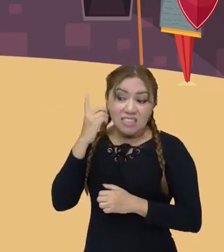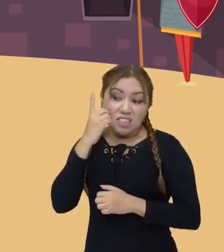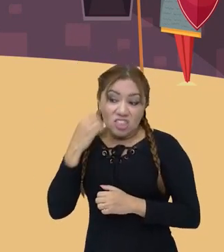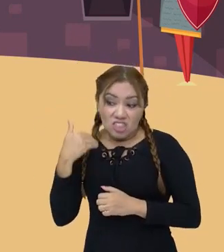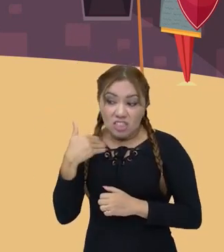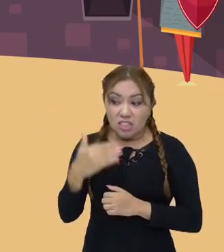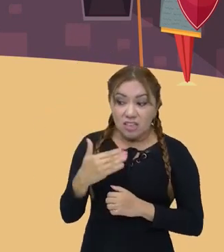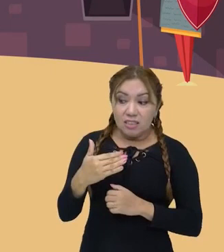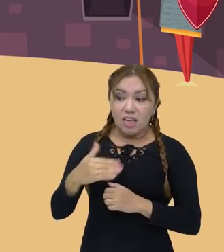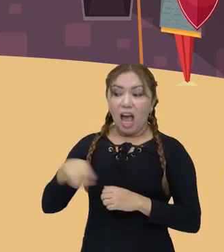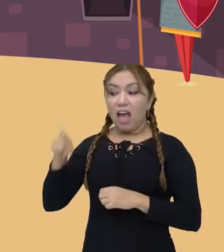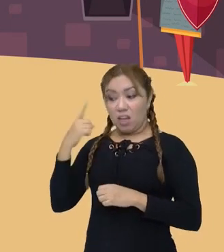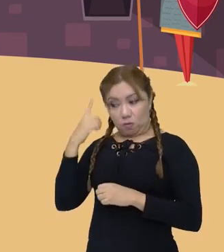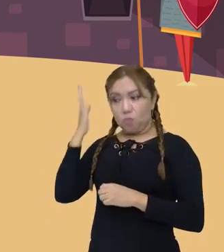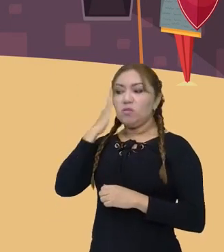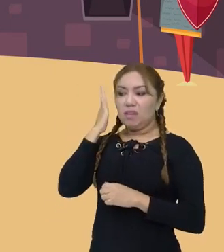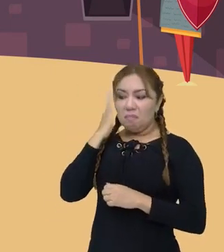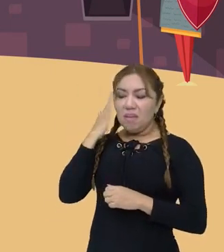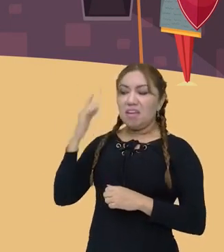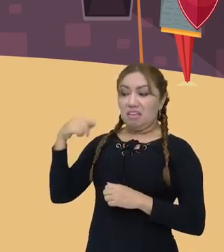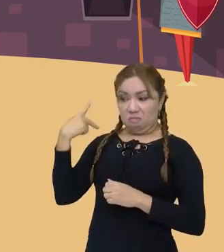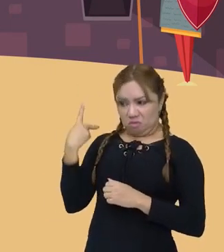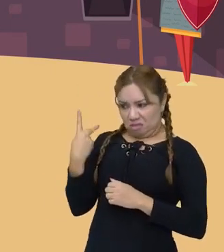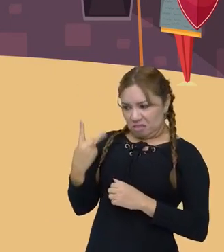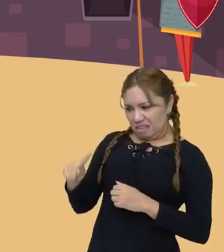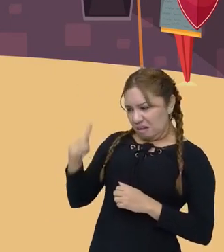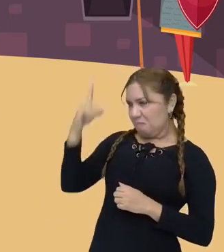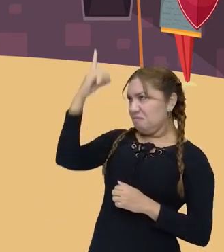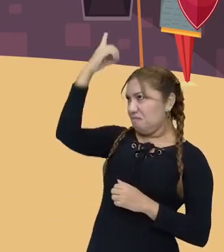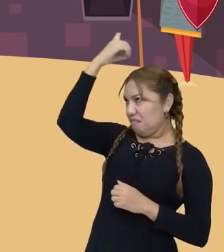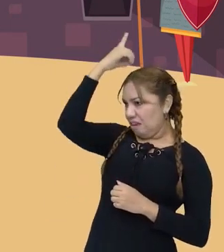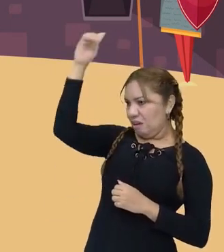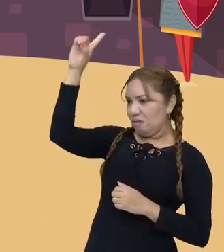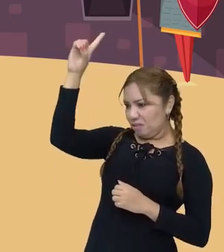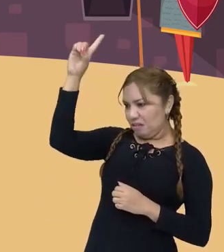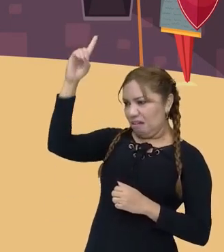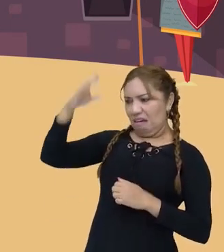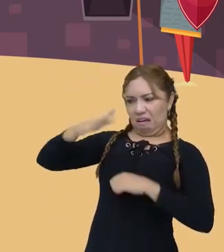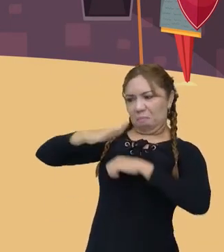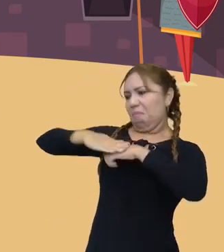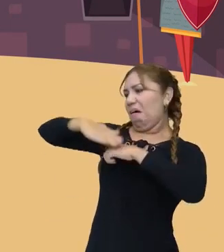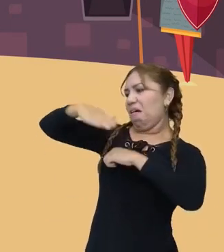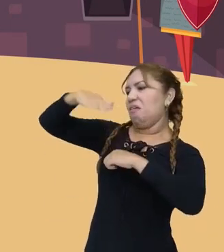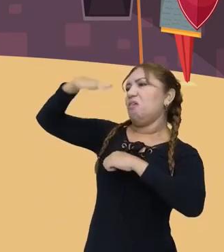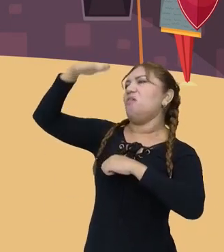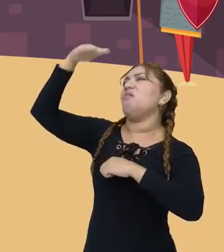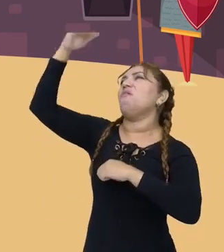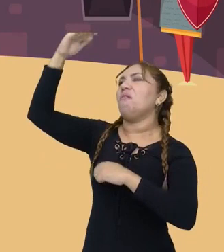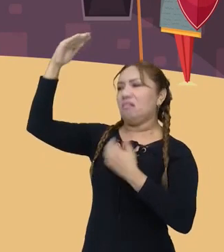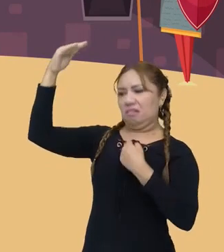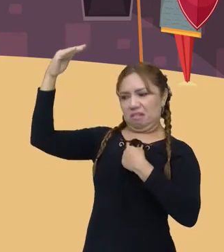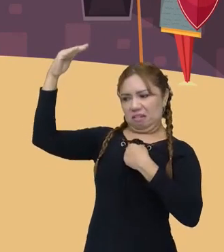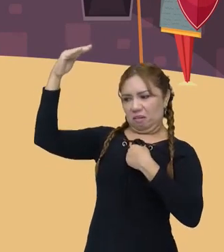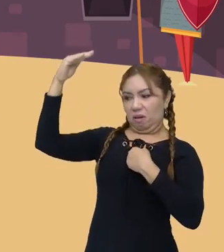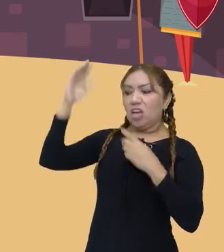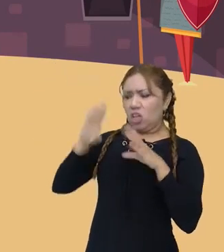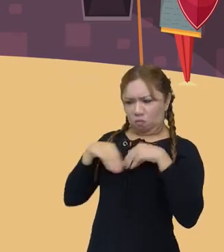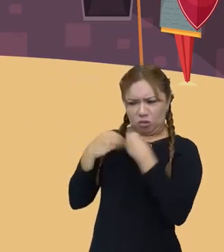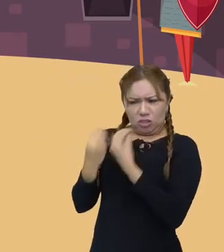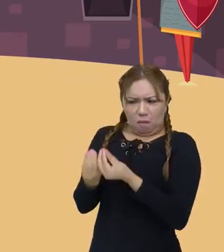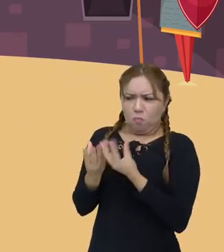seu Deus é maior do que eu e também lhe darei muito